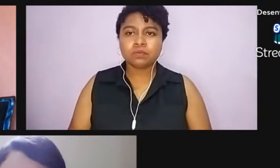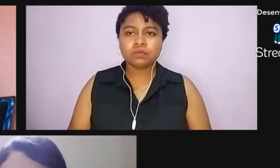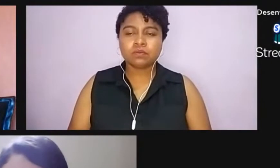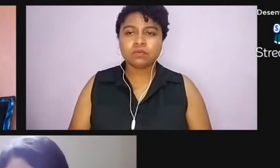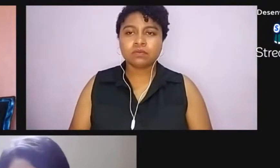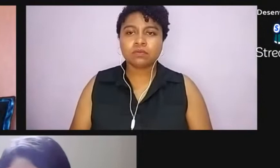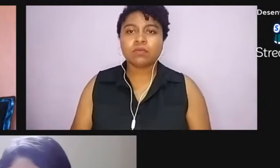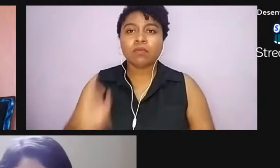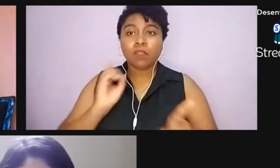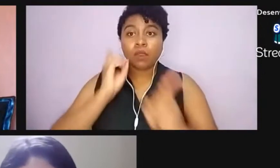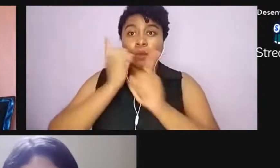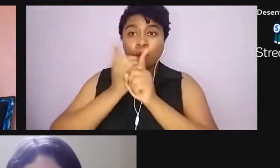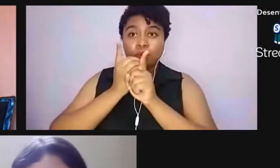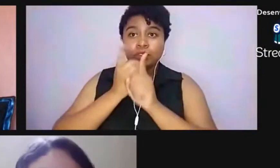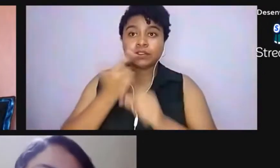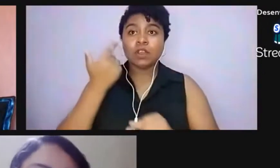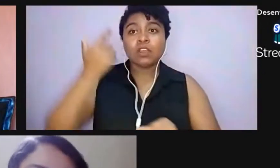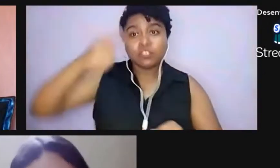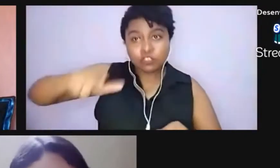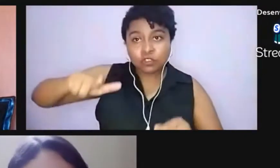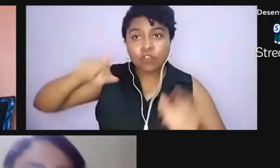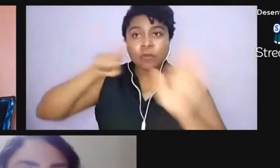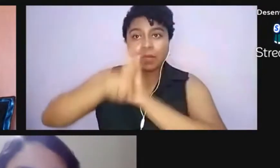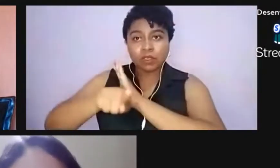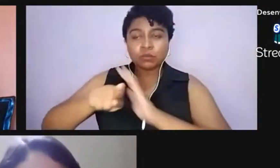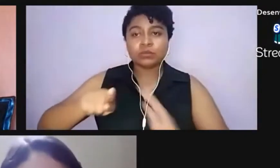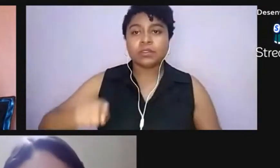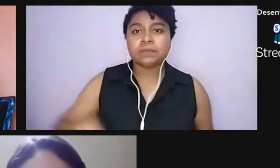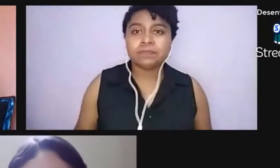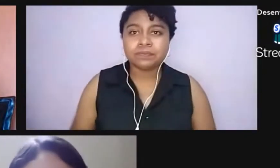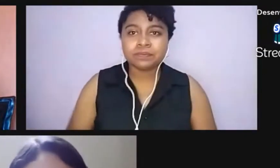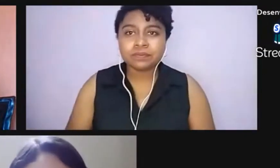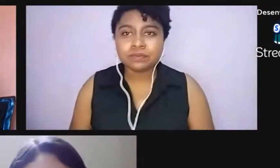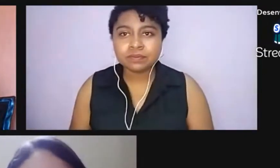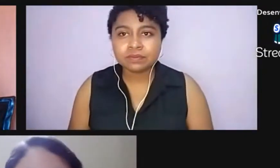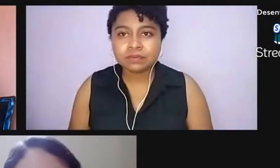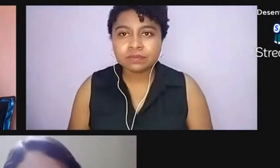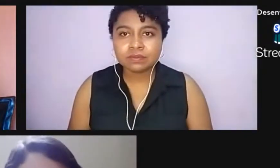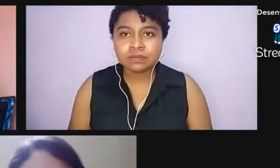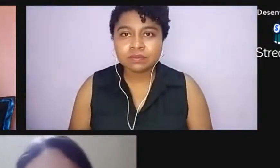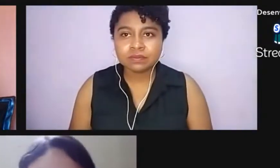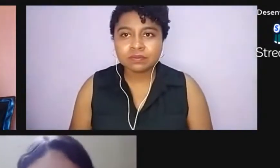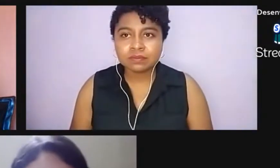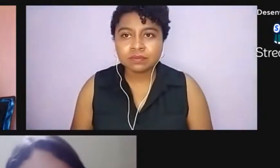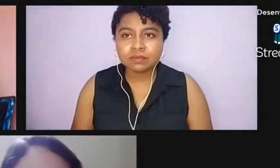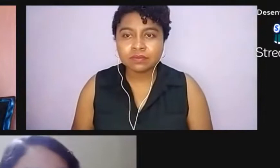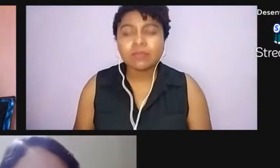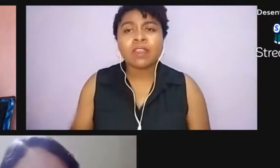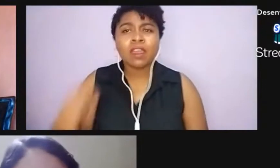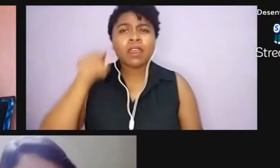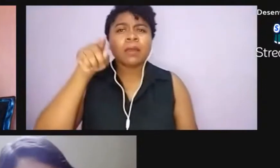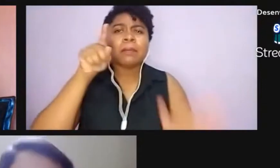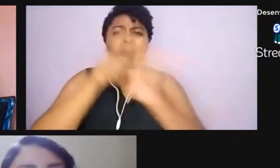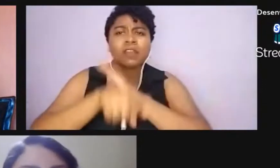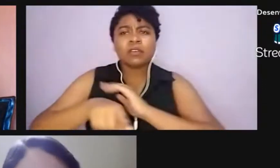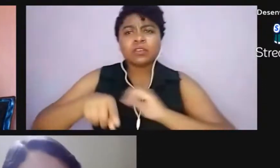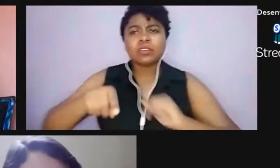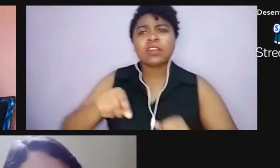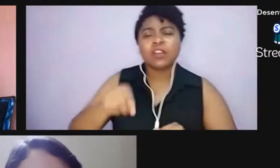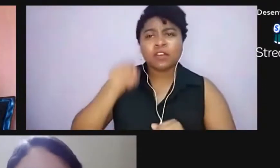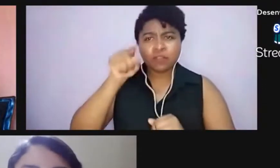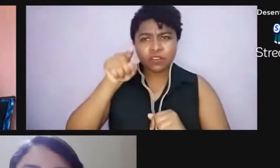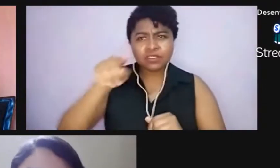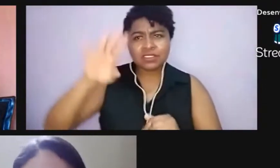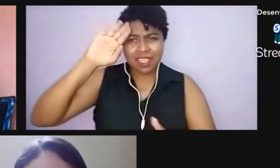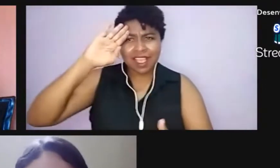Achei. Outra pergunta aqui do Fábio. Fábio, você acredita que é possível utilizar sistemas de RPG em si no